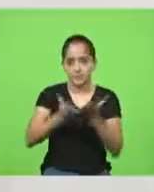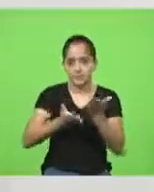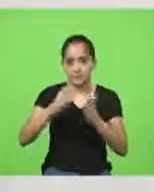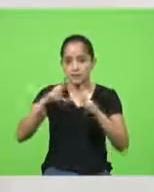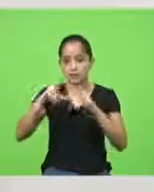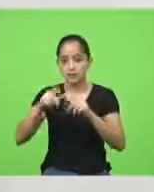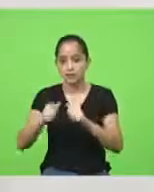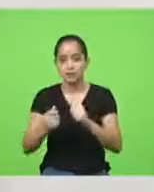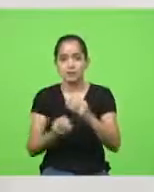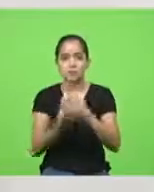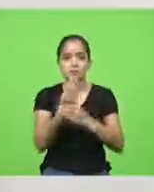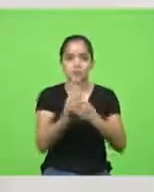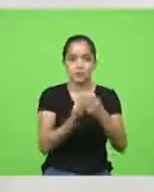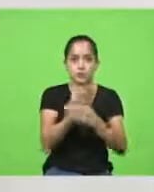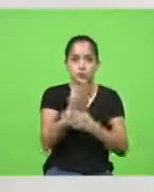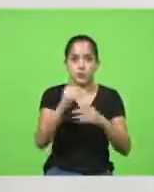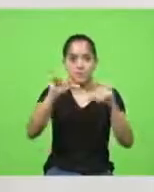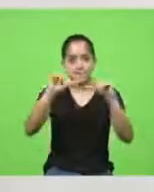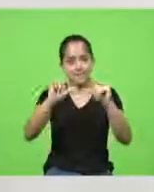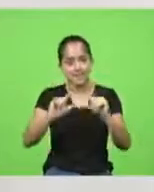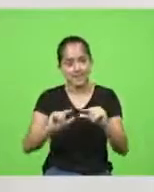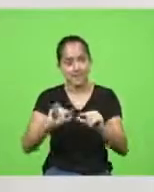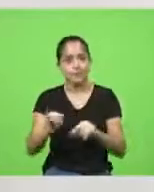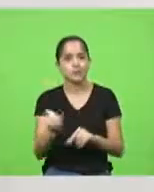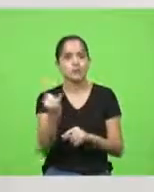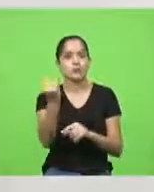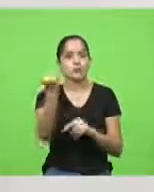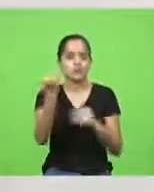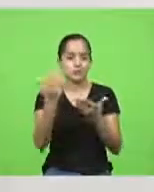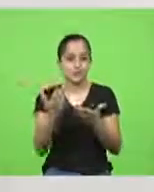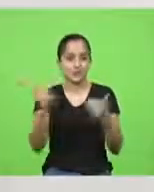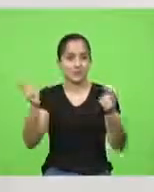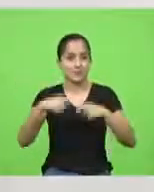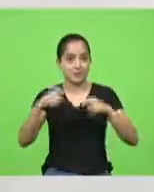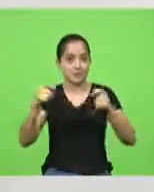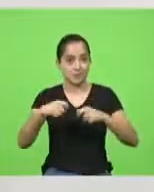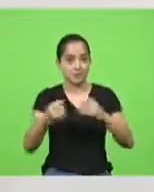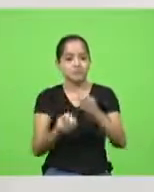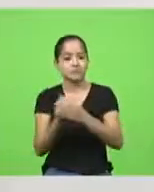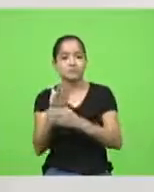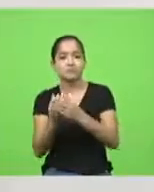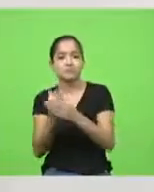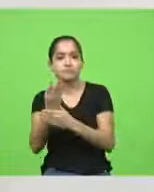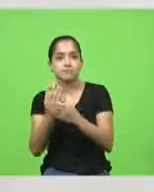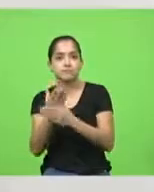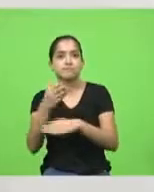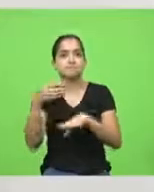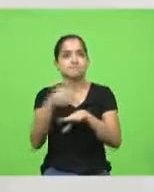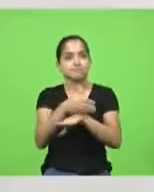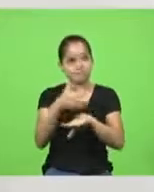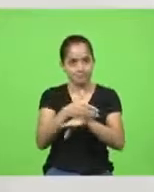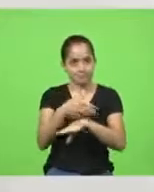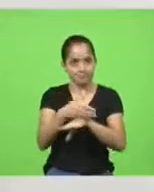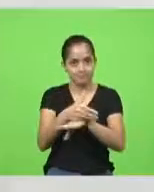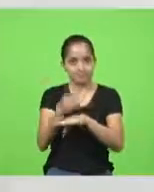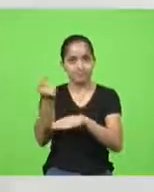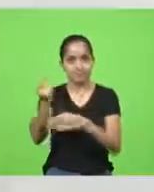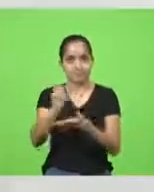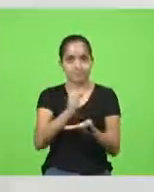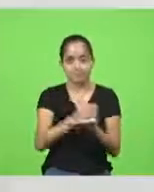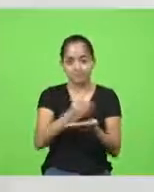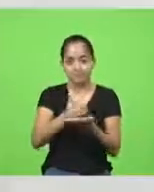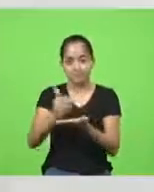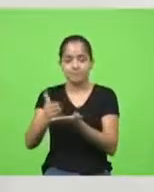produtivas com menos juros. Isso vai permitir com que mais produtores possam acessar o crédito rural e fazer os